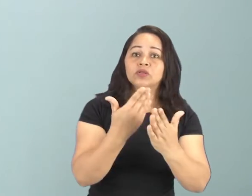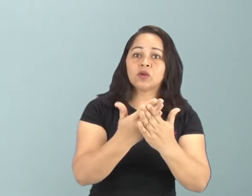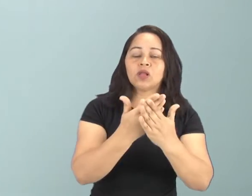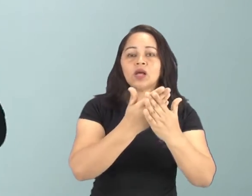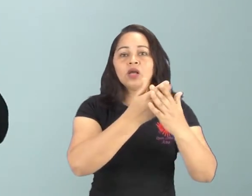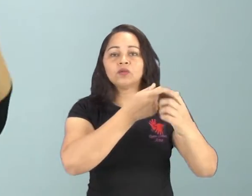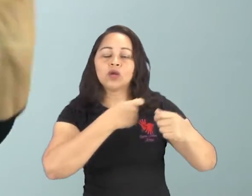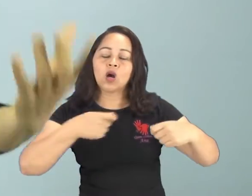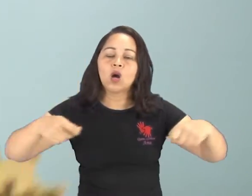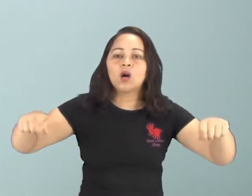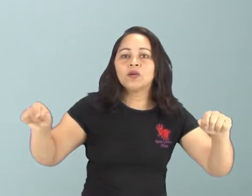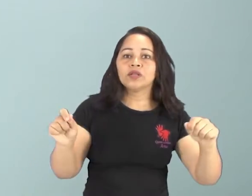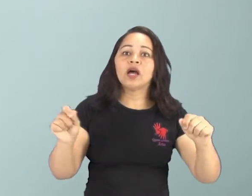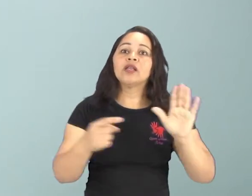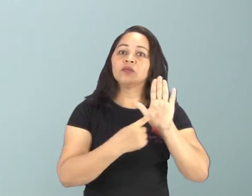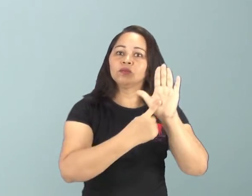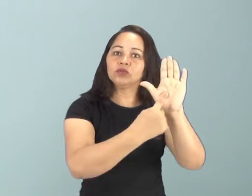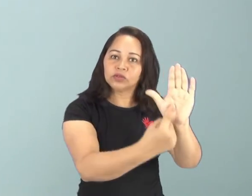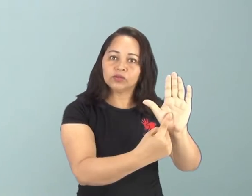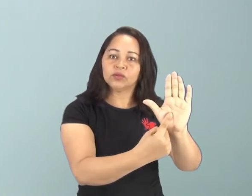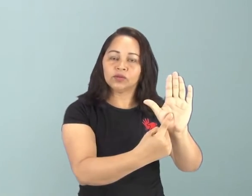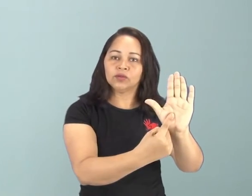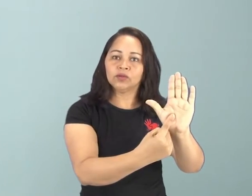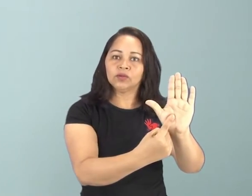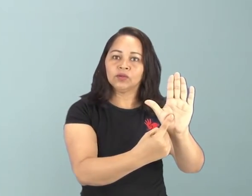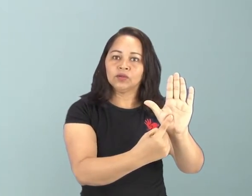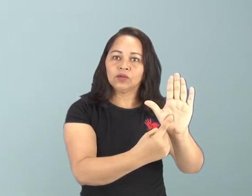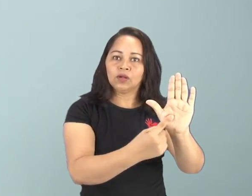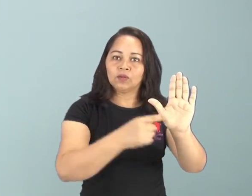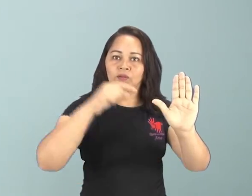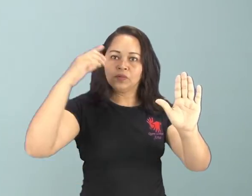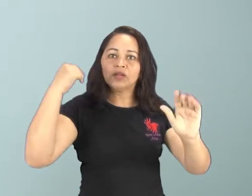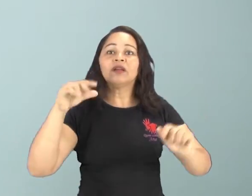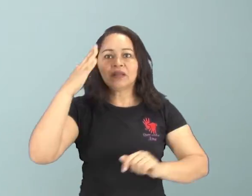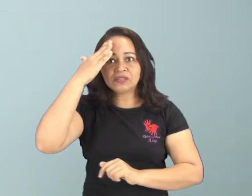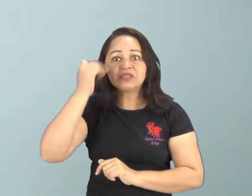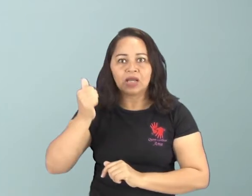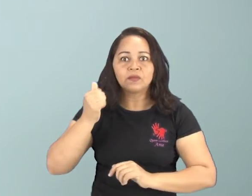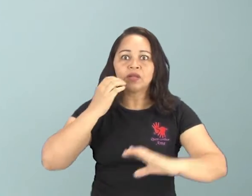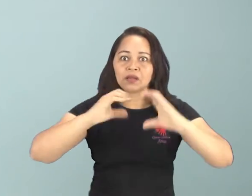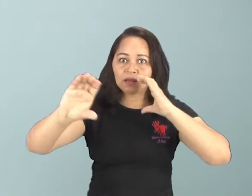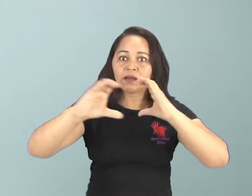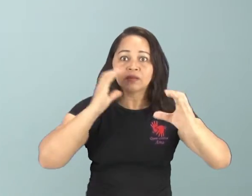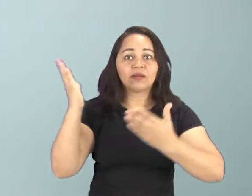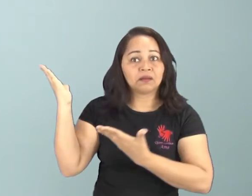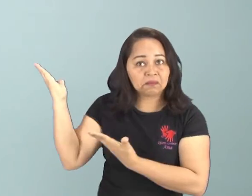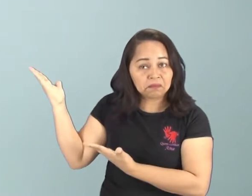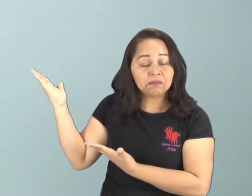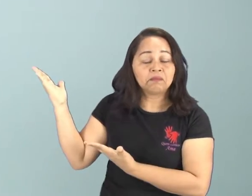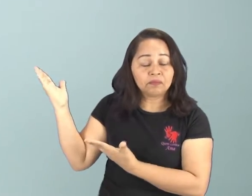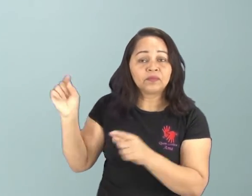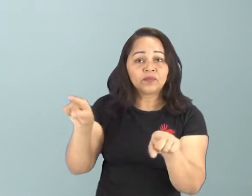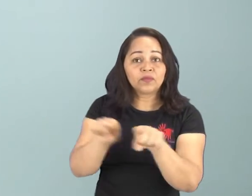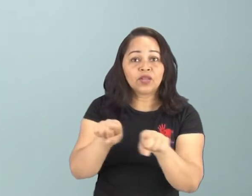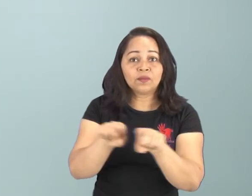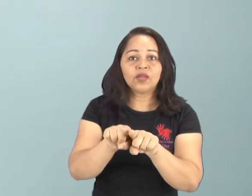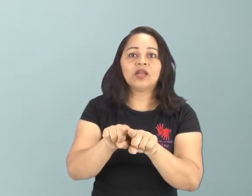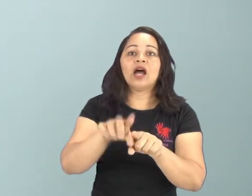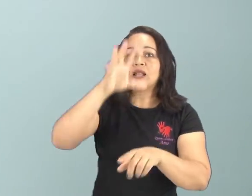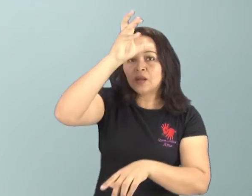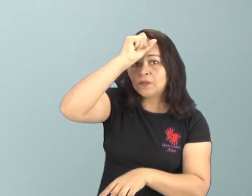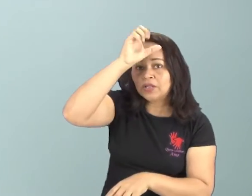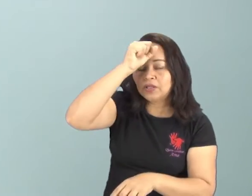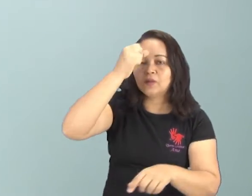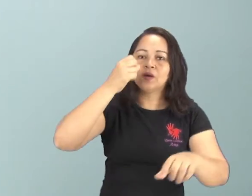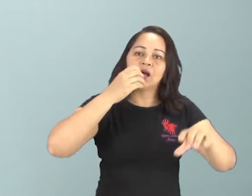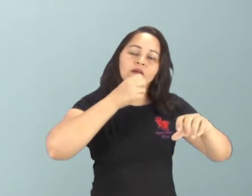onde ele mostrou o seu talento, porque, olha só, ele sabe cantar, e cantar bem. Além dele aprender